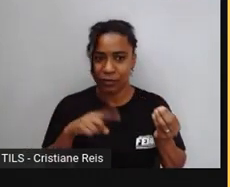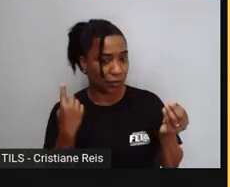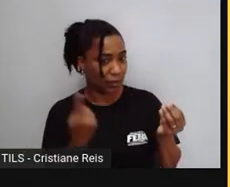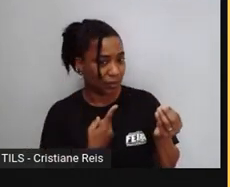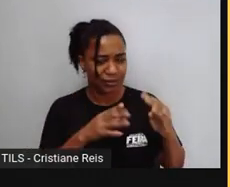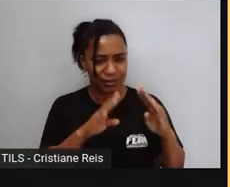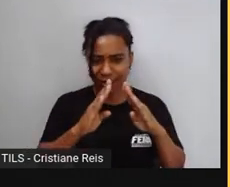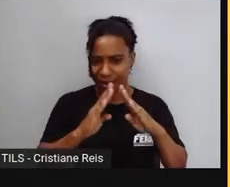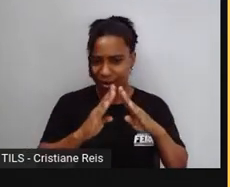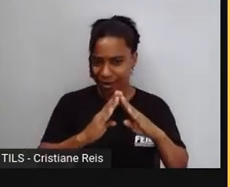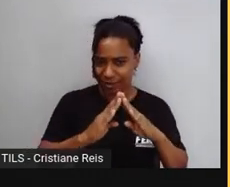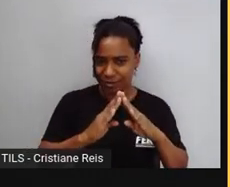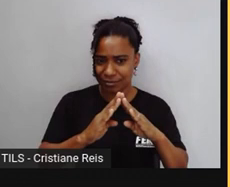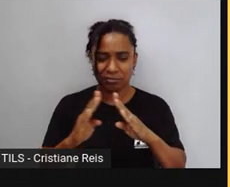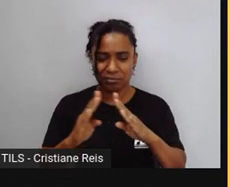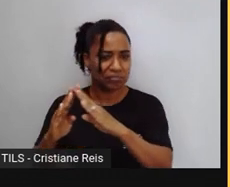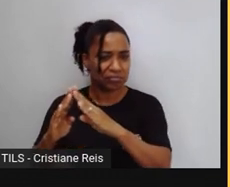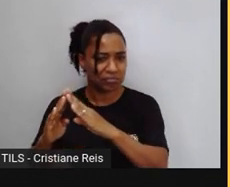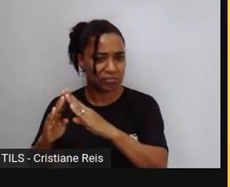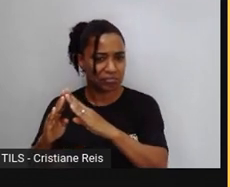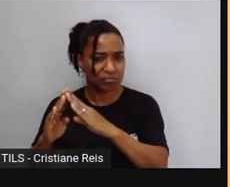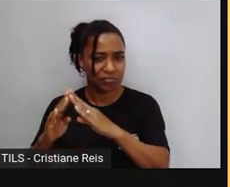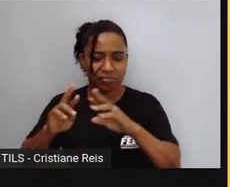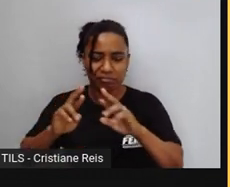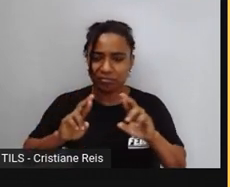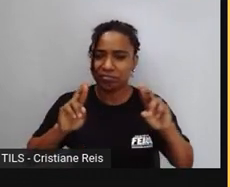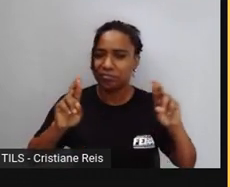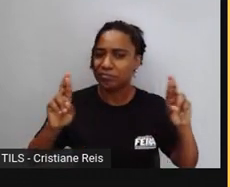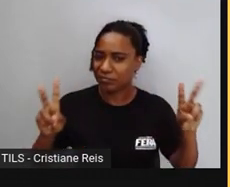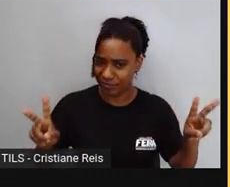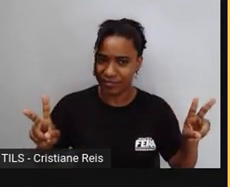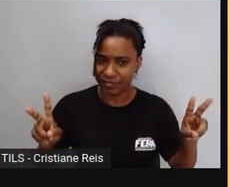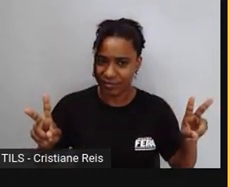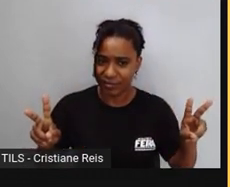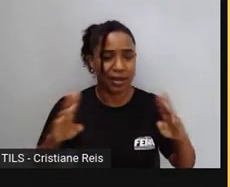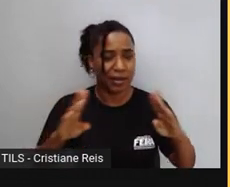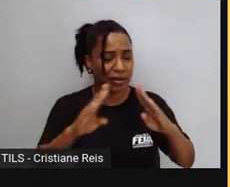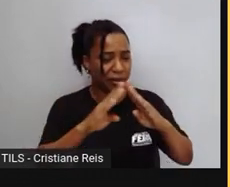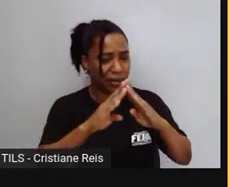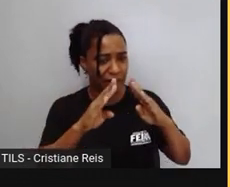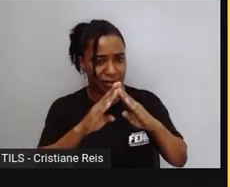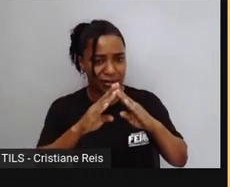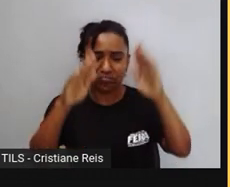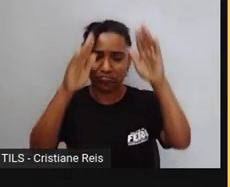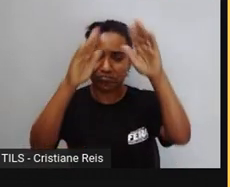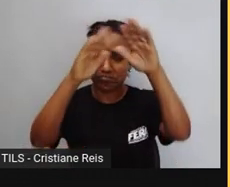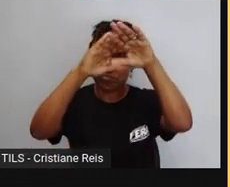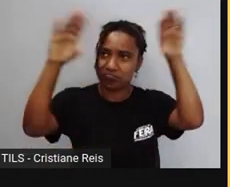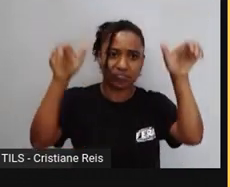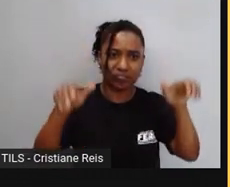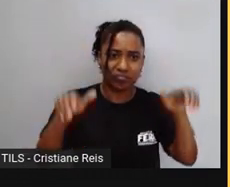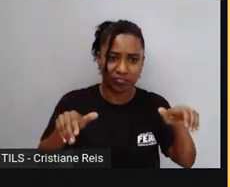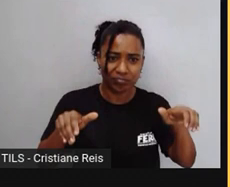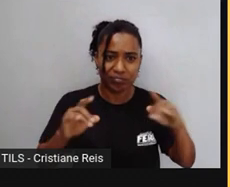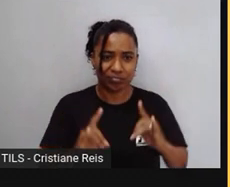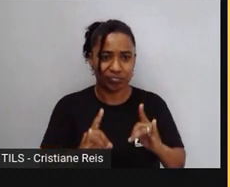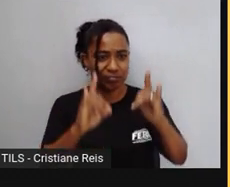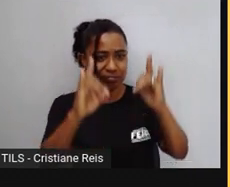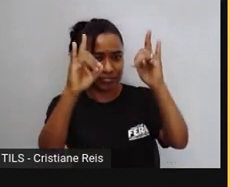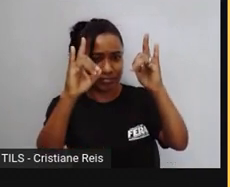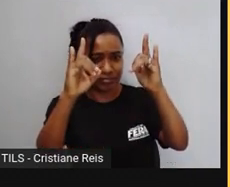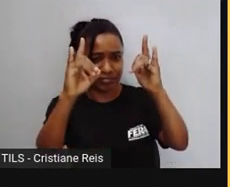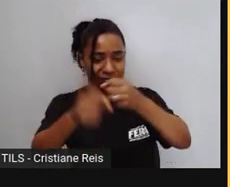casas diferentes? E que essas casas, elas modificam a estrutura, a arquitetura, de acordo com a